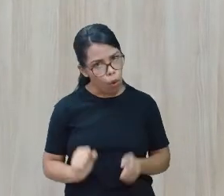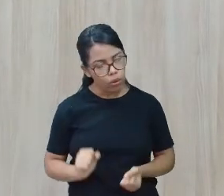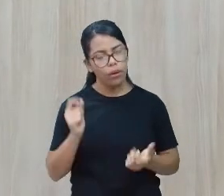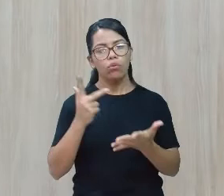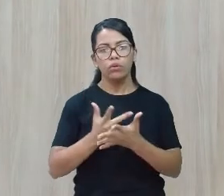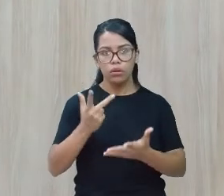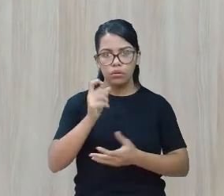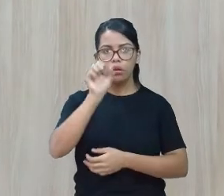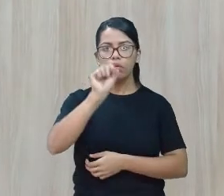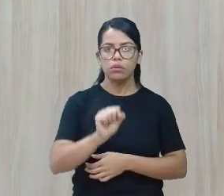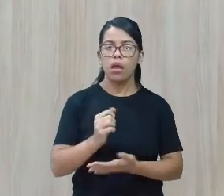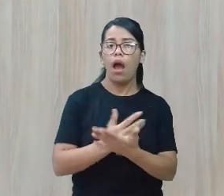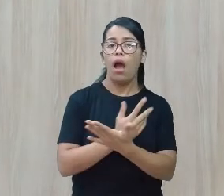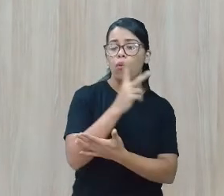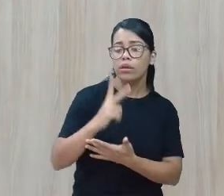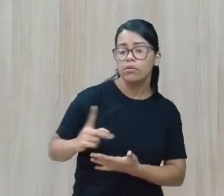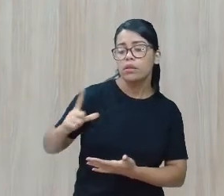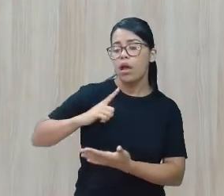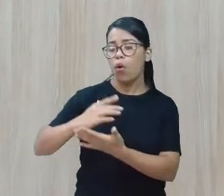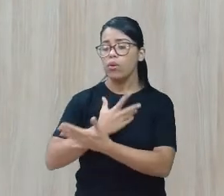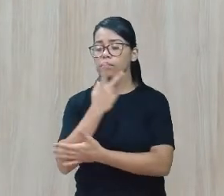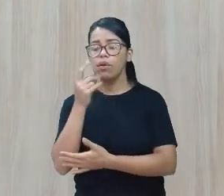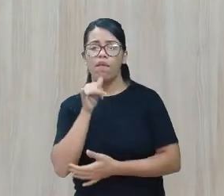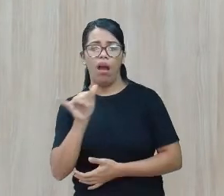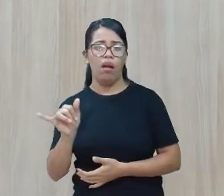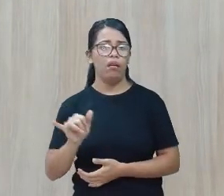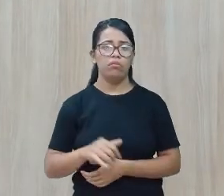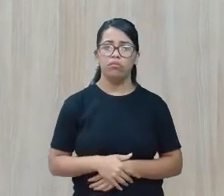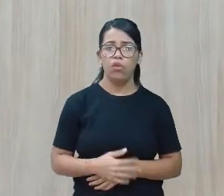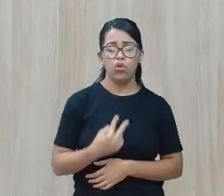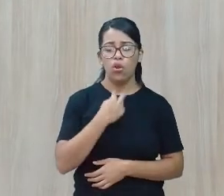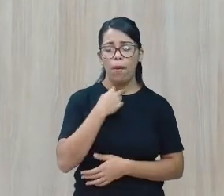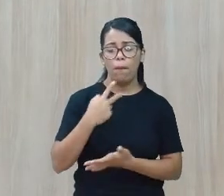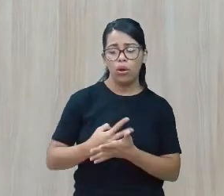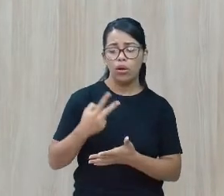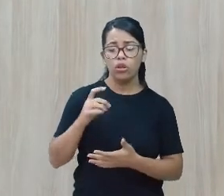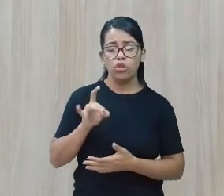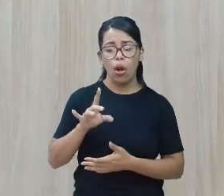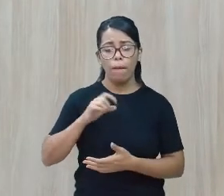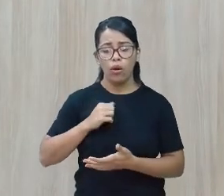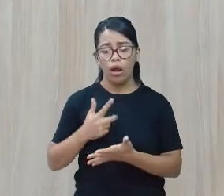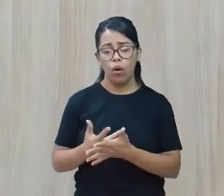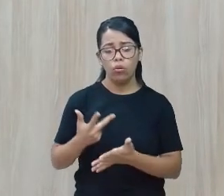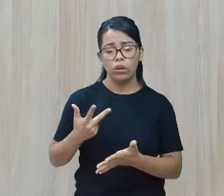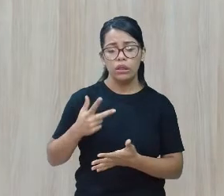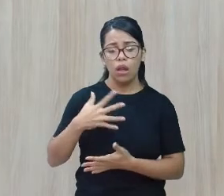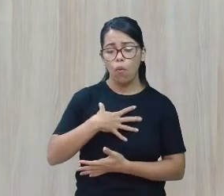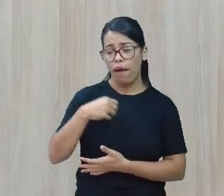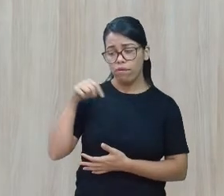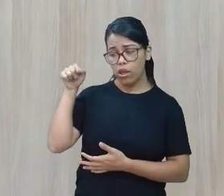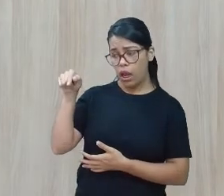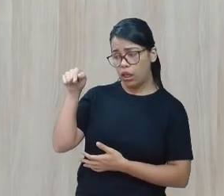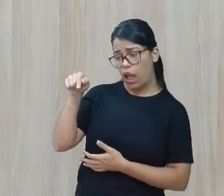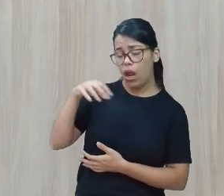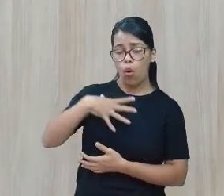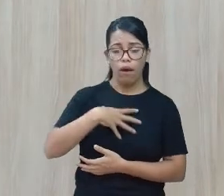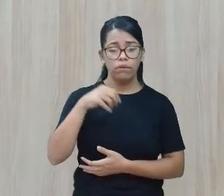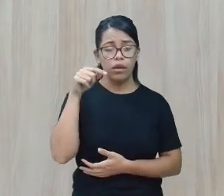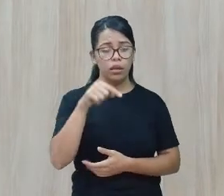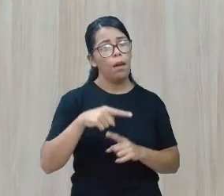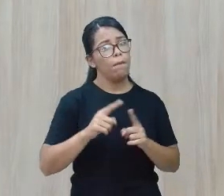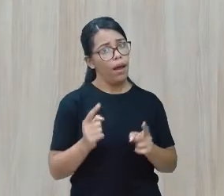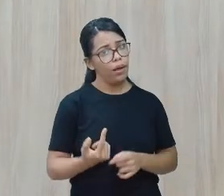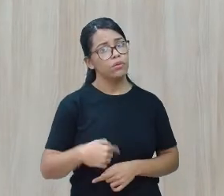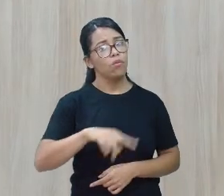vezes existem pessoas que dizem, não pode acontecer, só pode acontecer com a filha de seu fulano. Não, pode acontecer com qualquer um da gente.